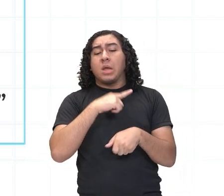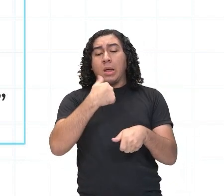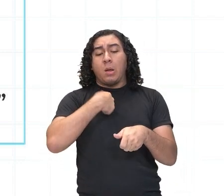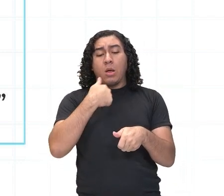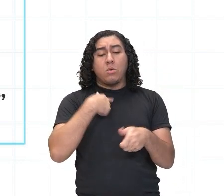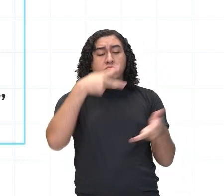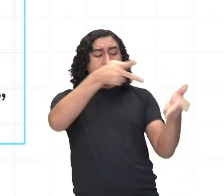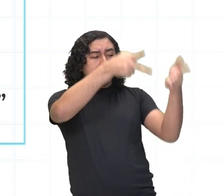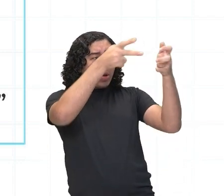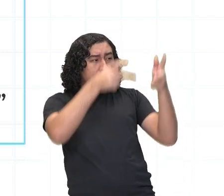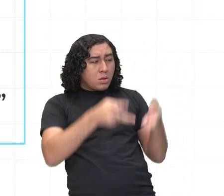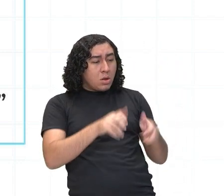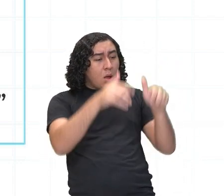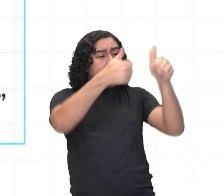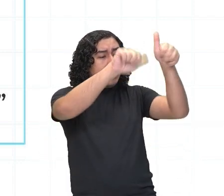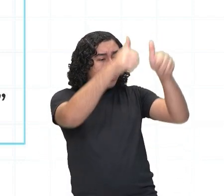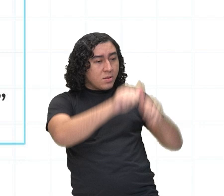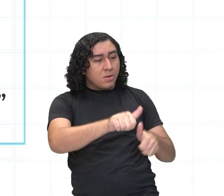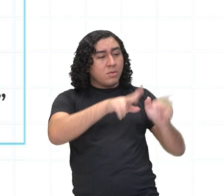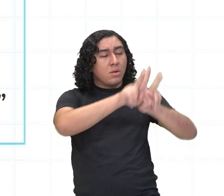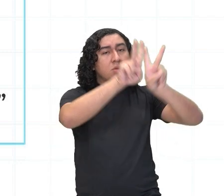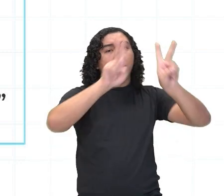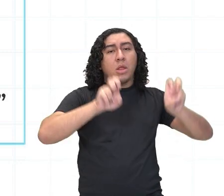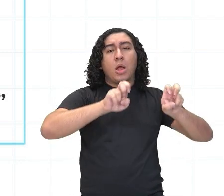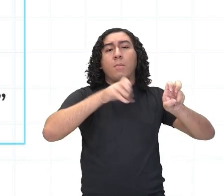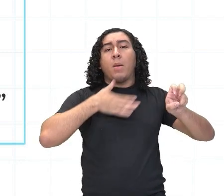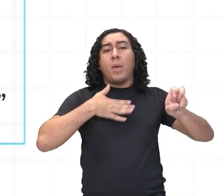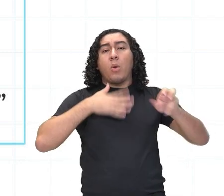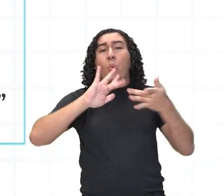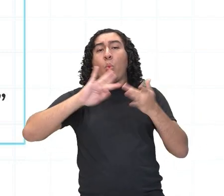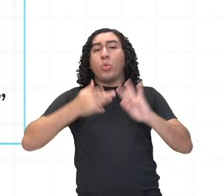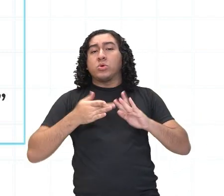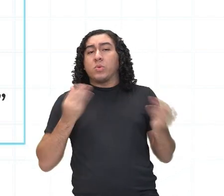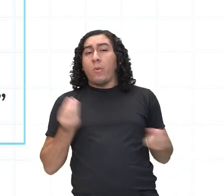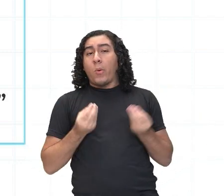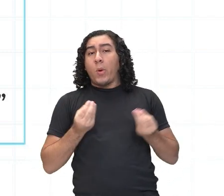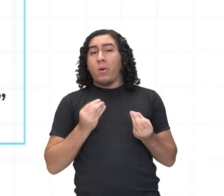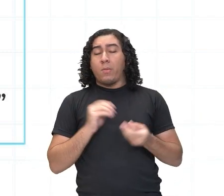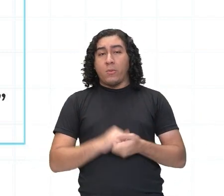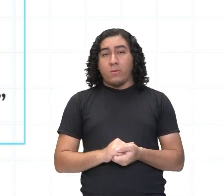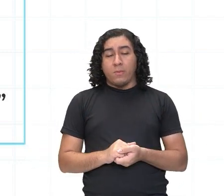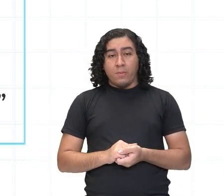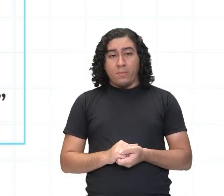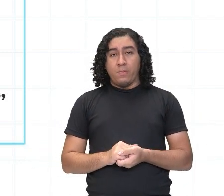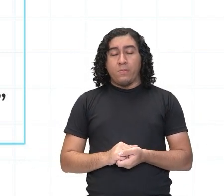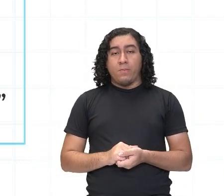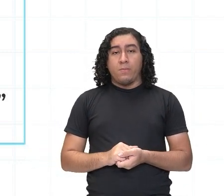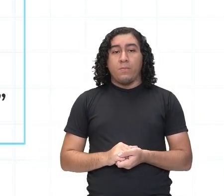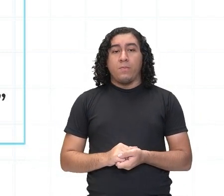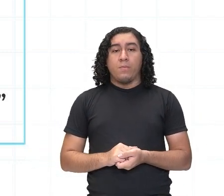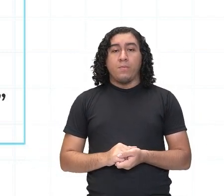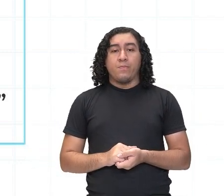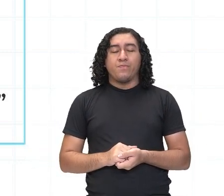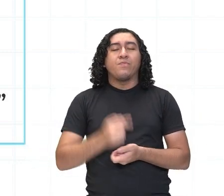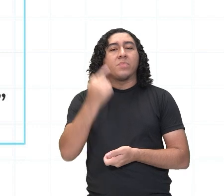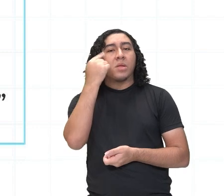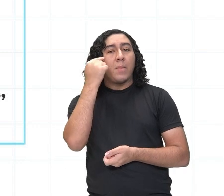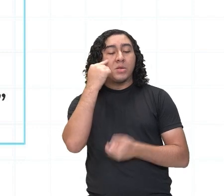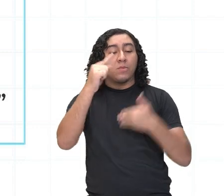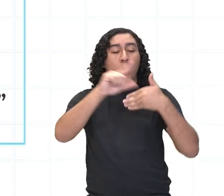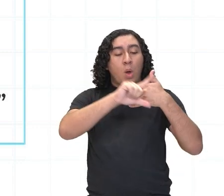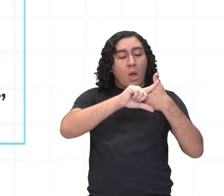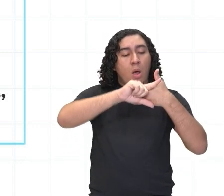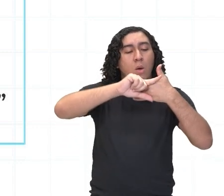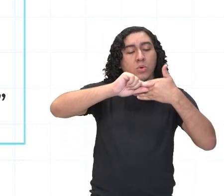a identificar essa minha contextualização inicial do meu texto? Ora, o autor apresenta o